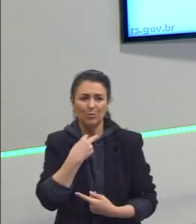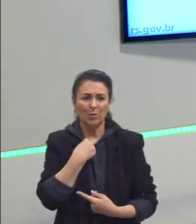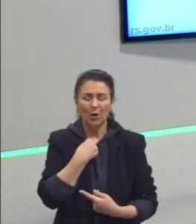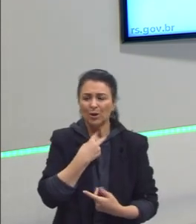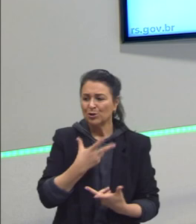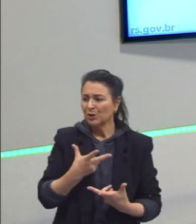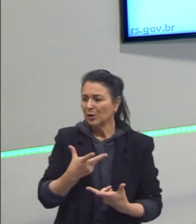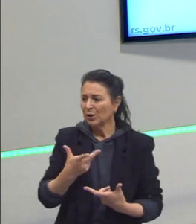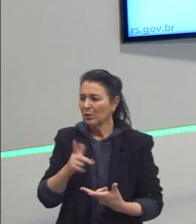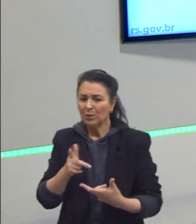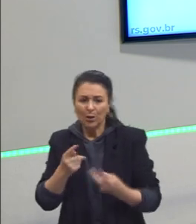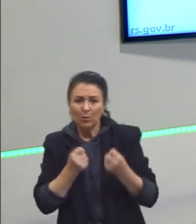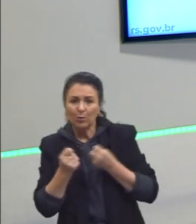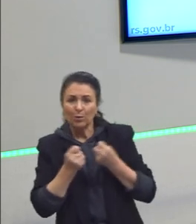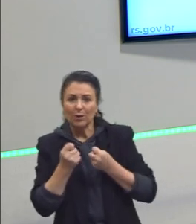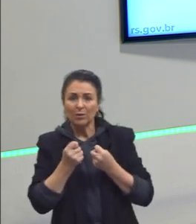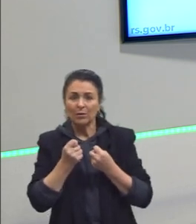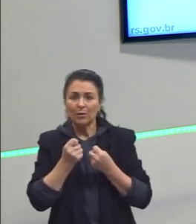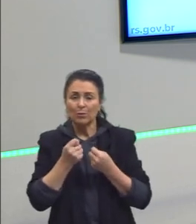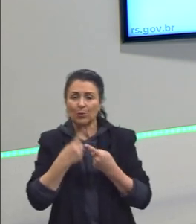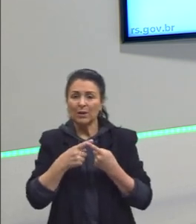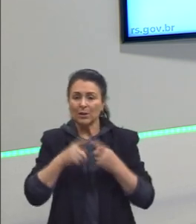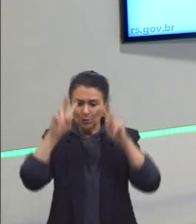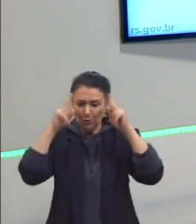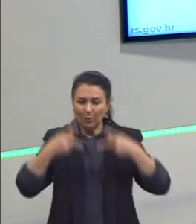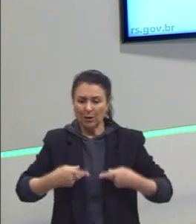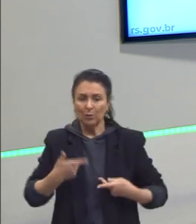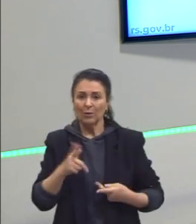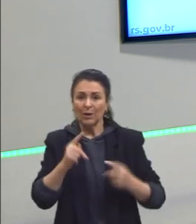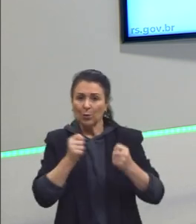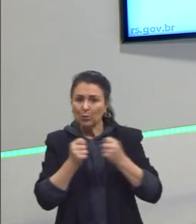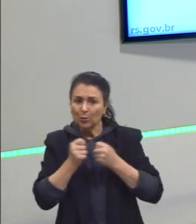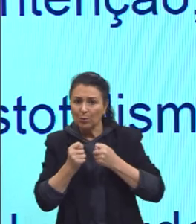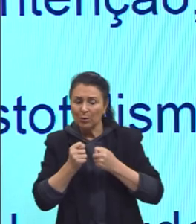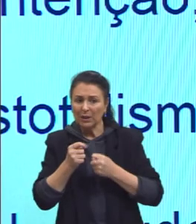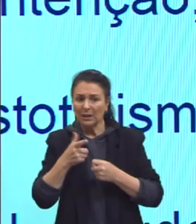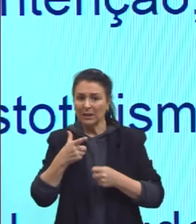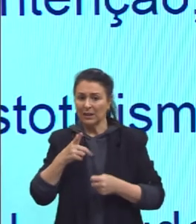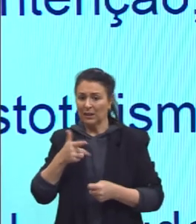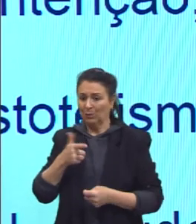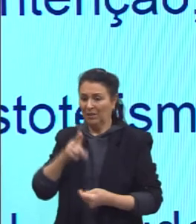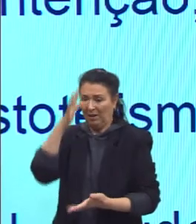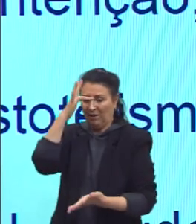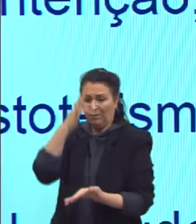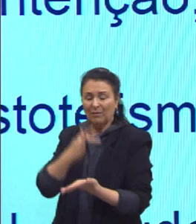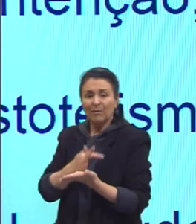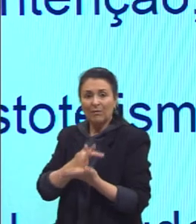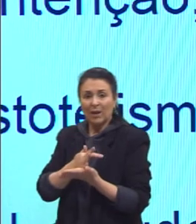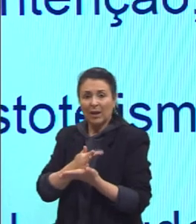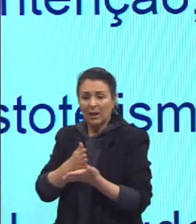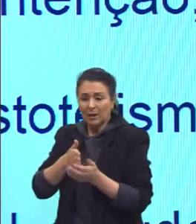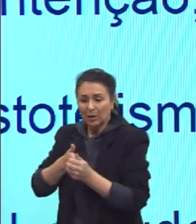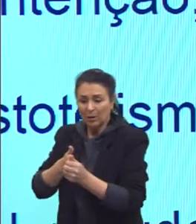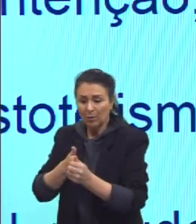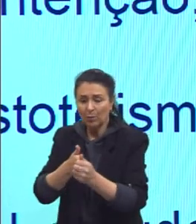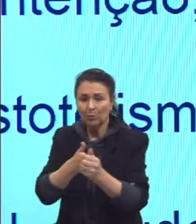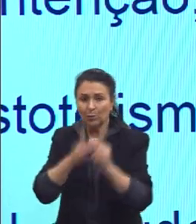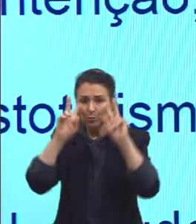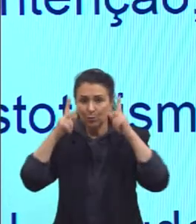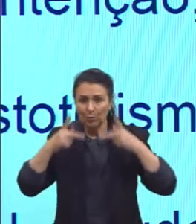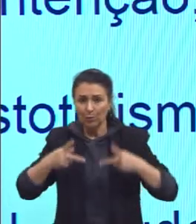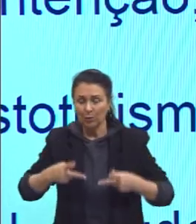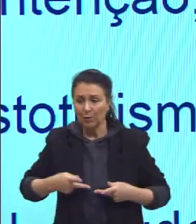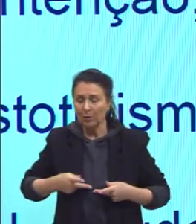porque ele pode para o mal tem um ser humano deve ser guiado pela fé a fé que vai conduzir o ser humano para o bem